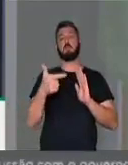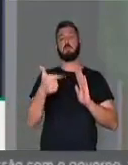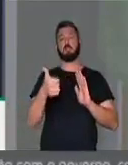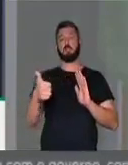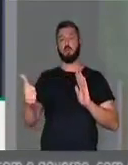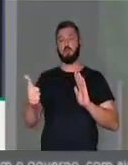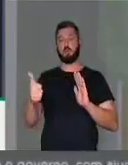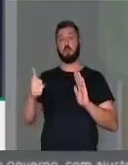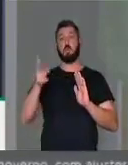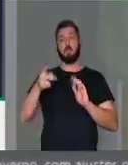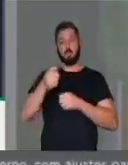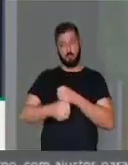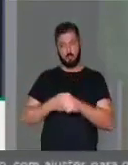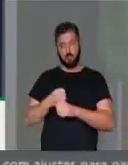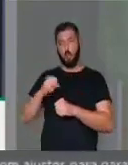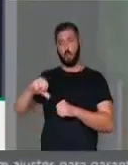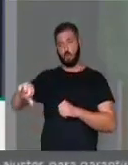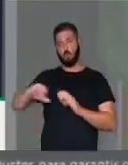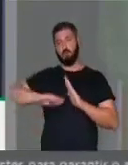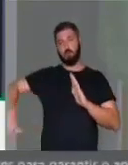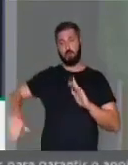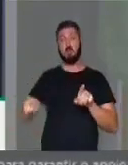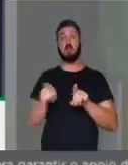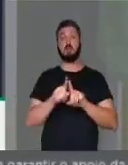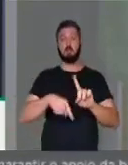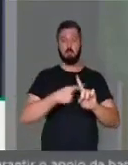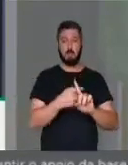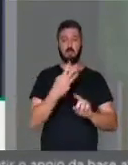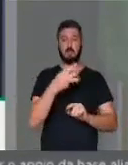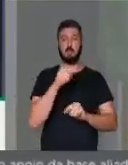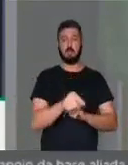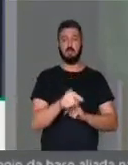3.211 do mesmo ano, e ainda o